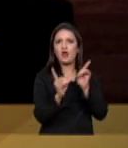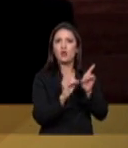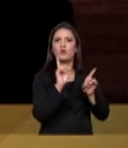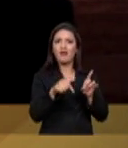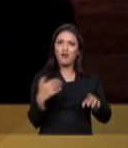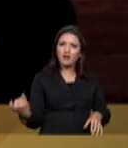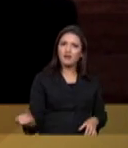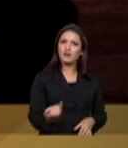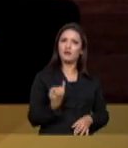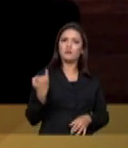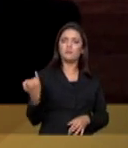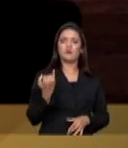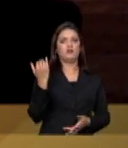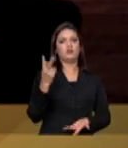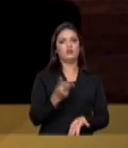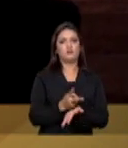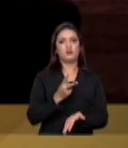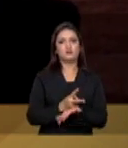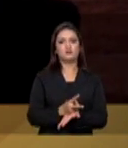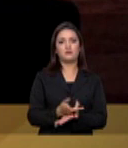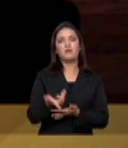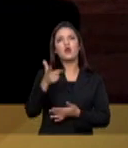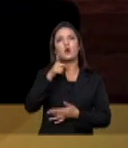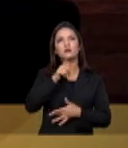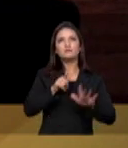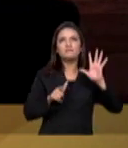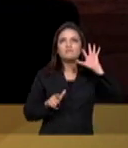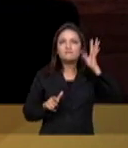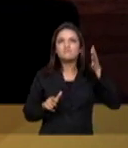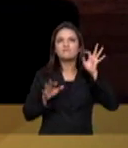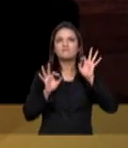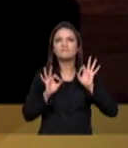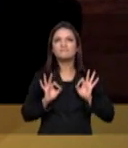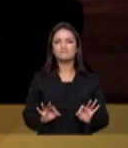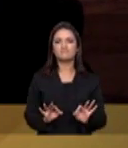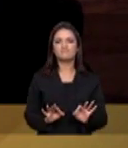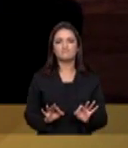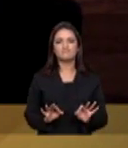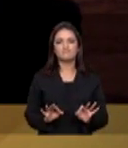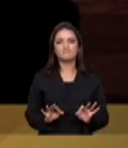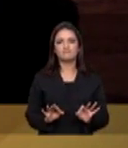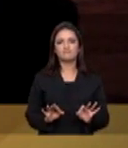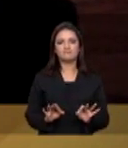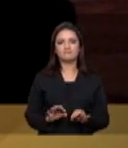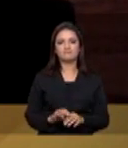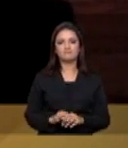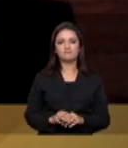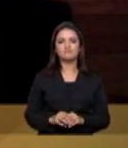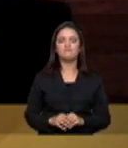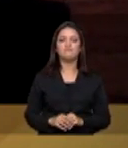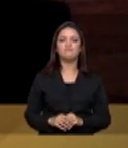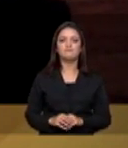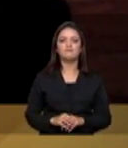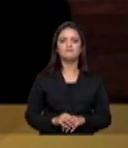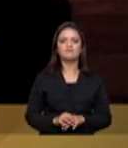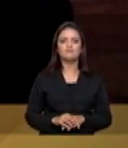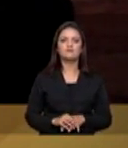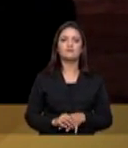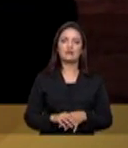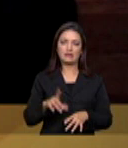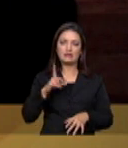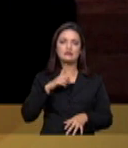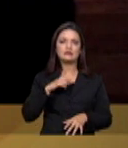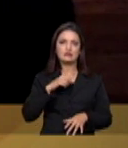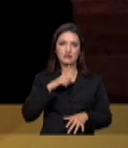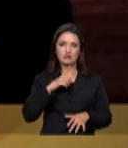fundamental para possibilitar uma decisão que em frente hoje adequadamente